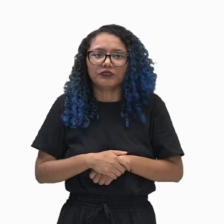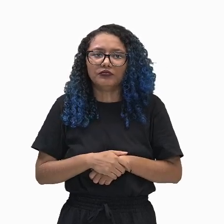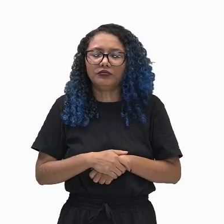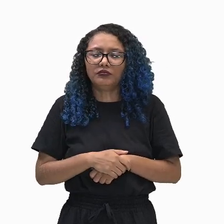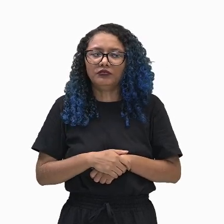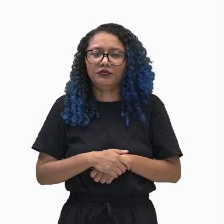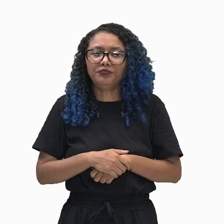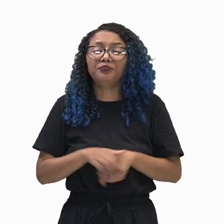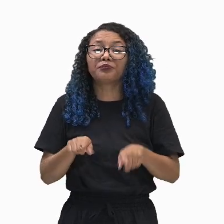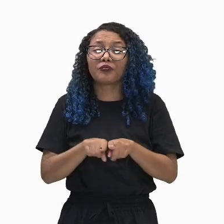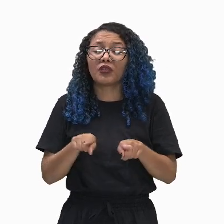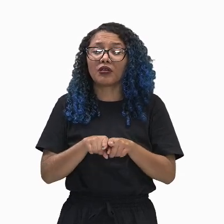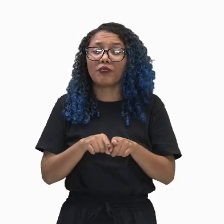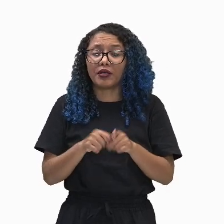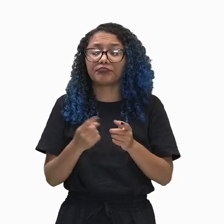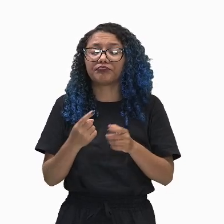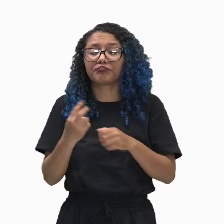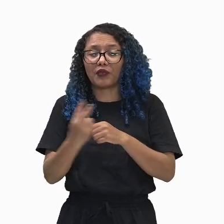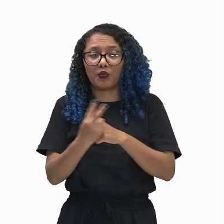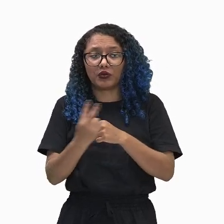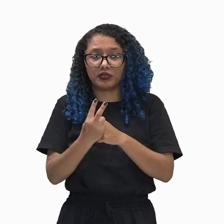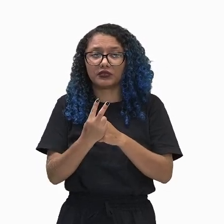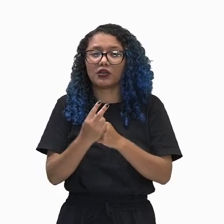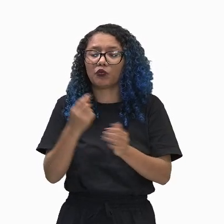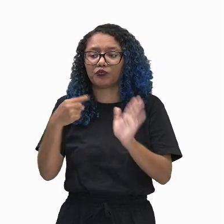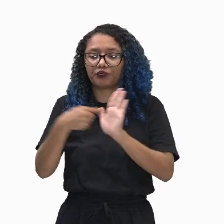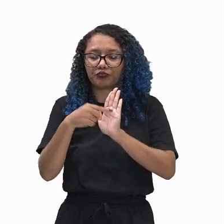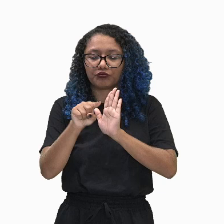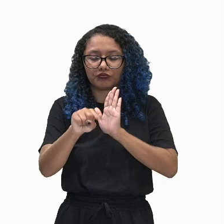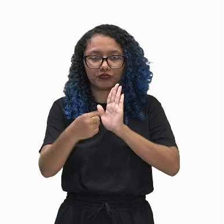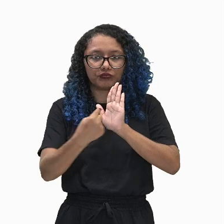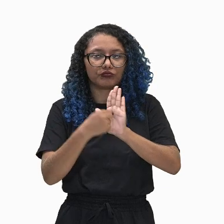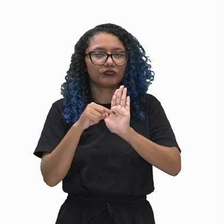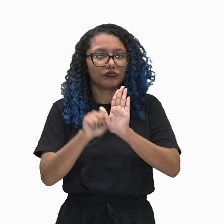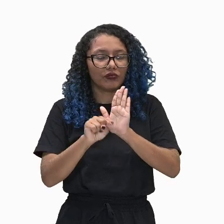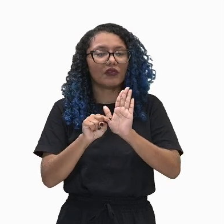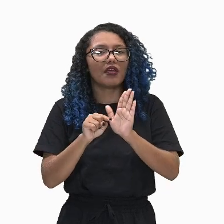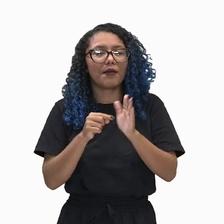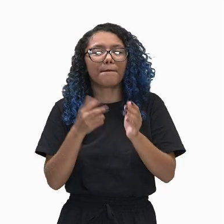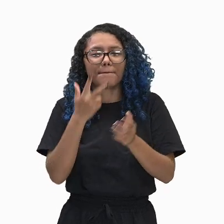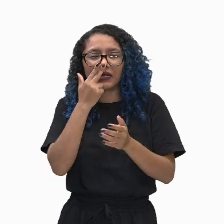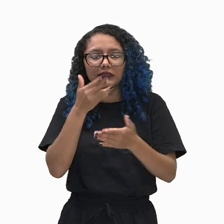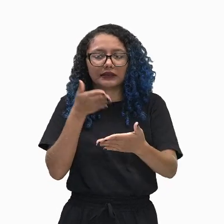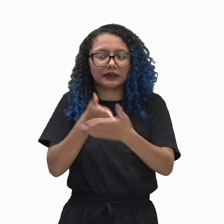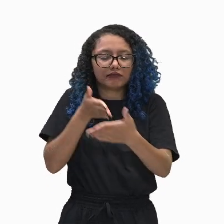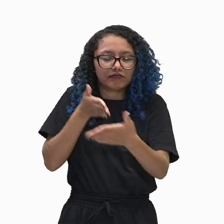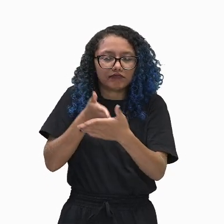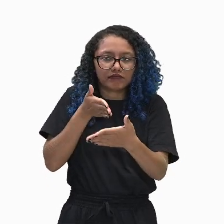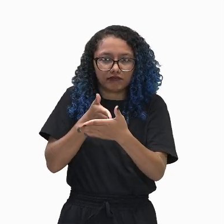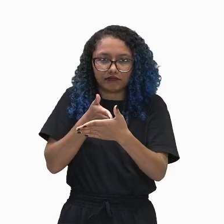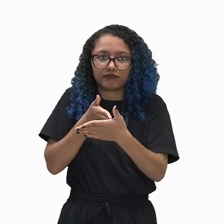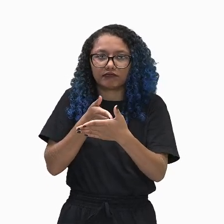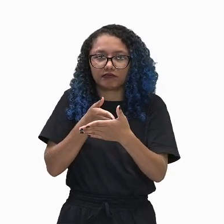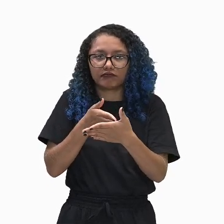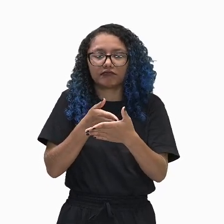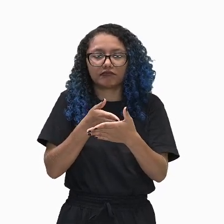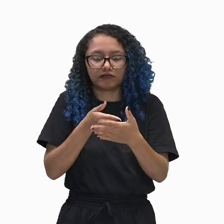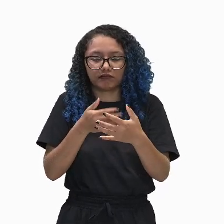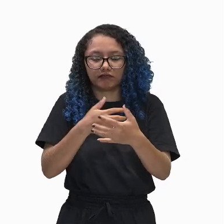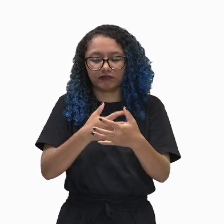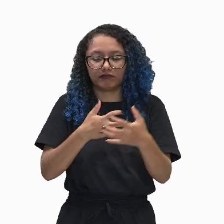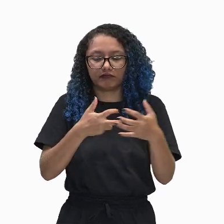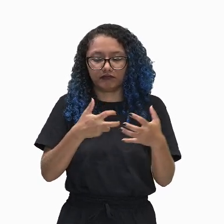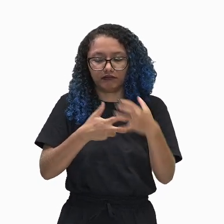proteção imunológica, que atua como uma barreira imunológica, essa placenta entre a mãe e